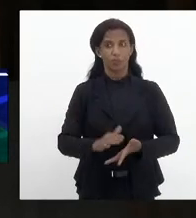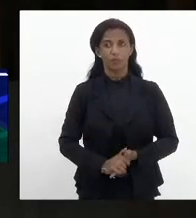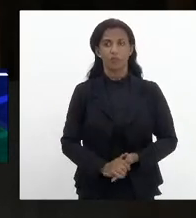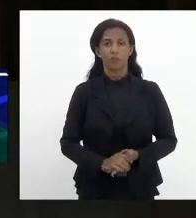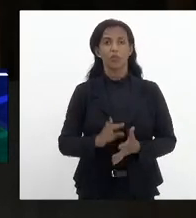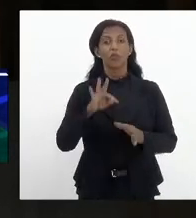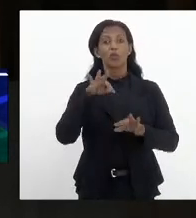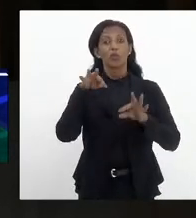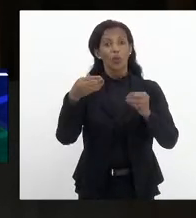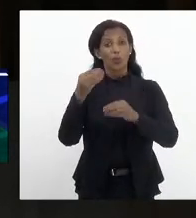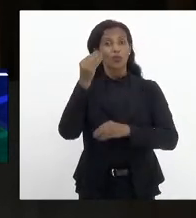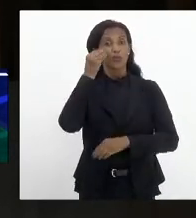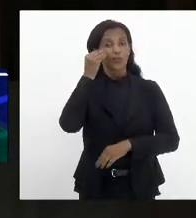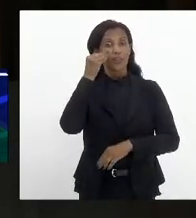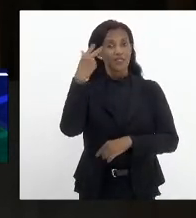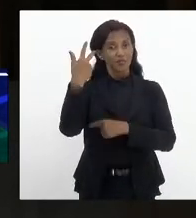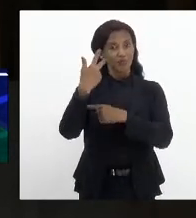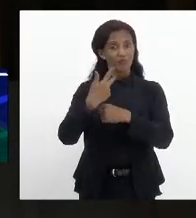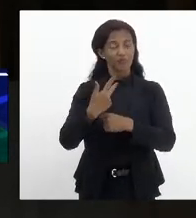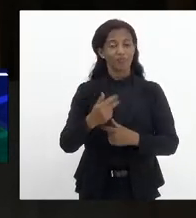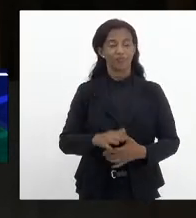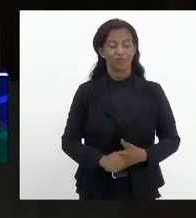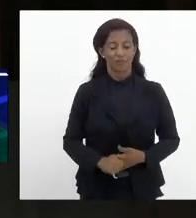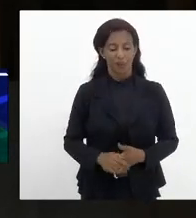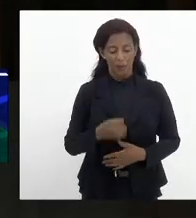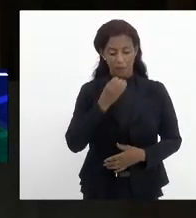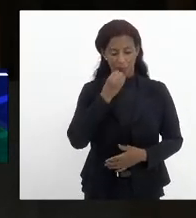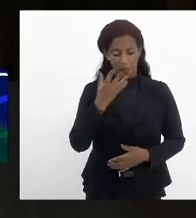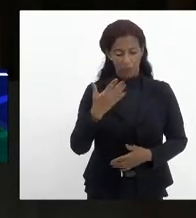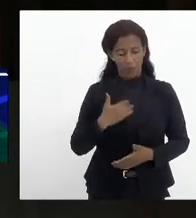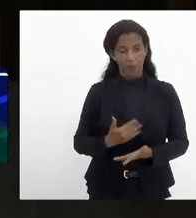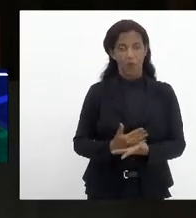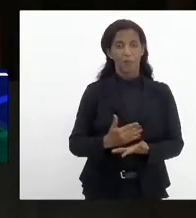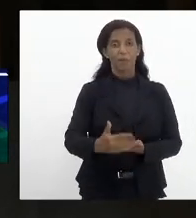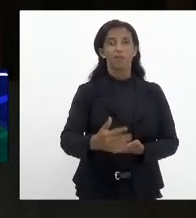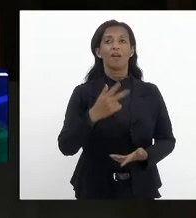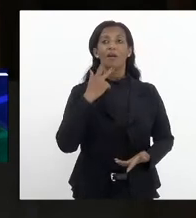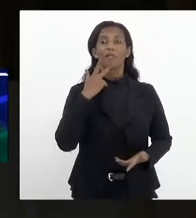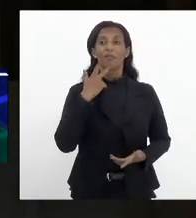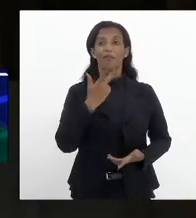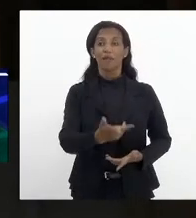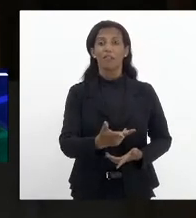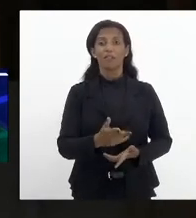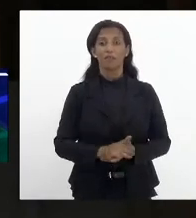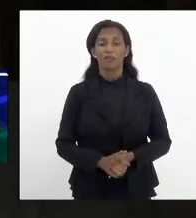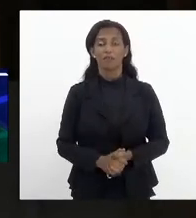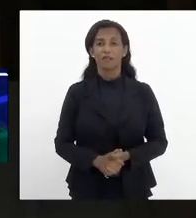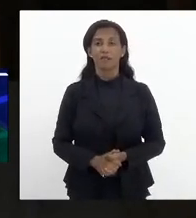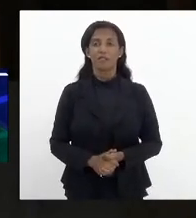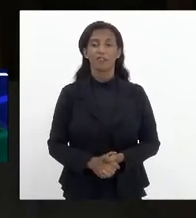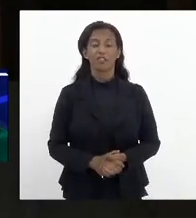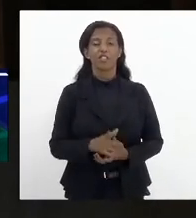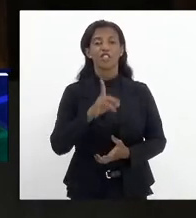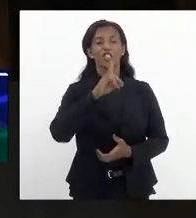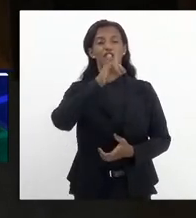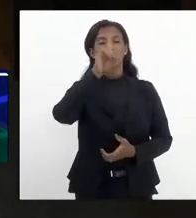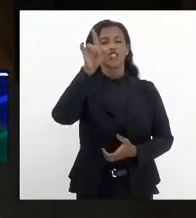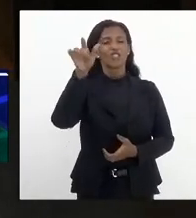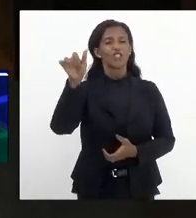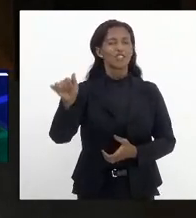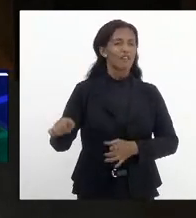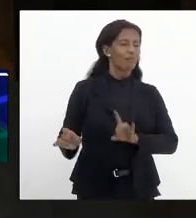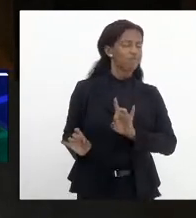que assistem. Bom, eu gostaria de iniciar falando sobre o dia emblemático que